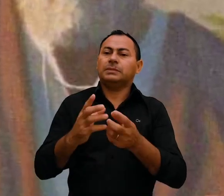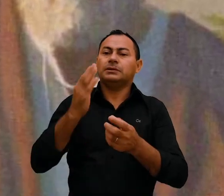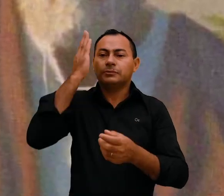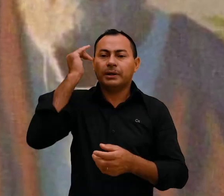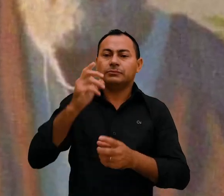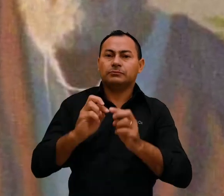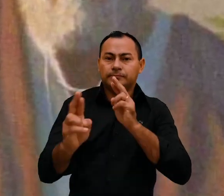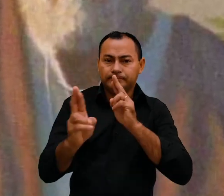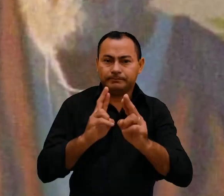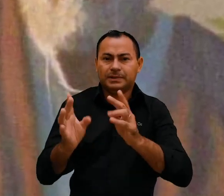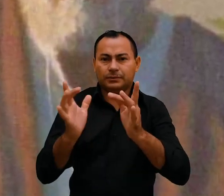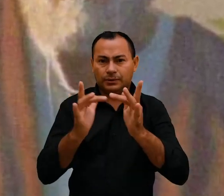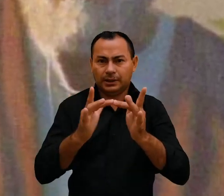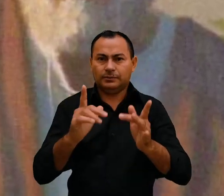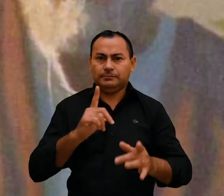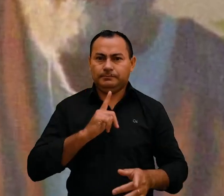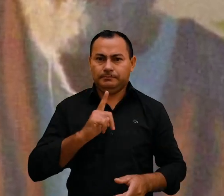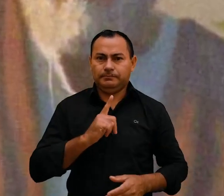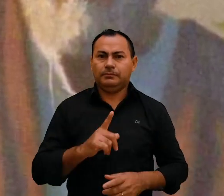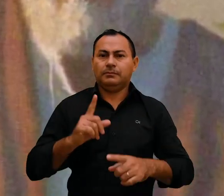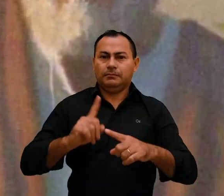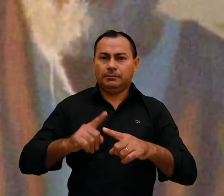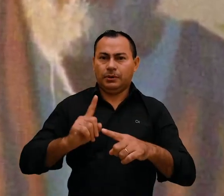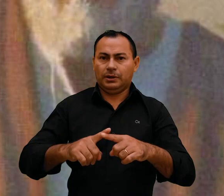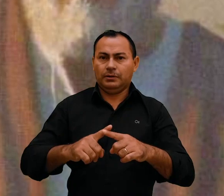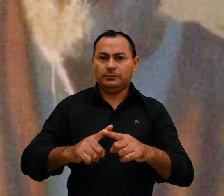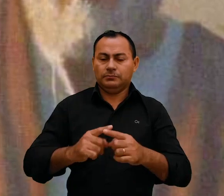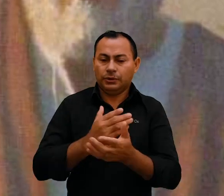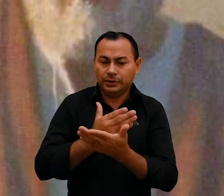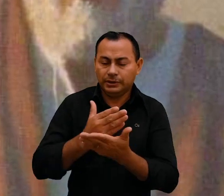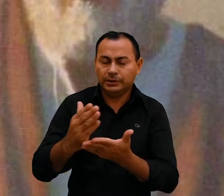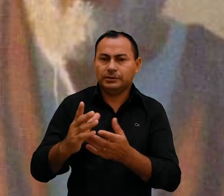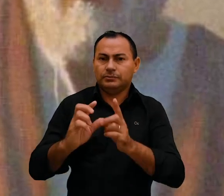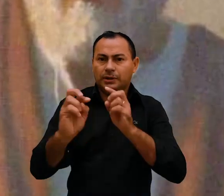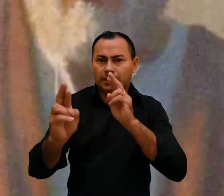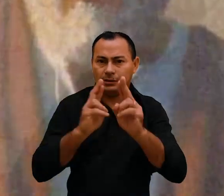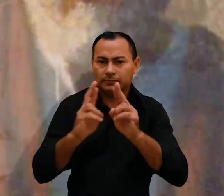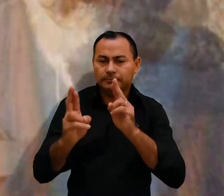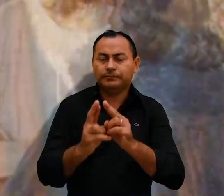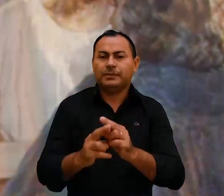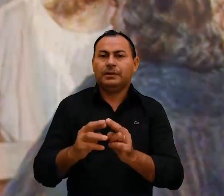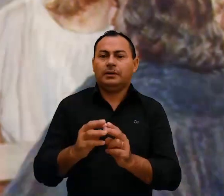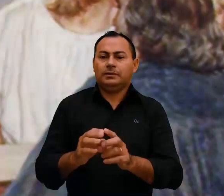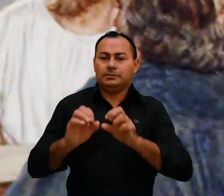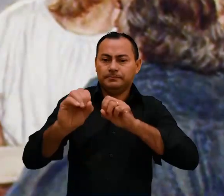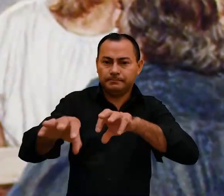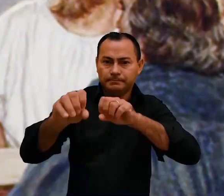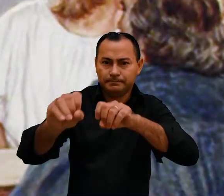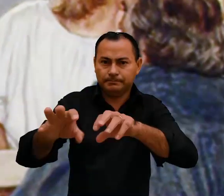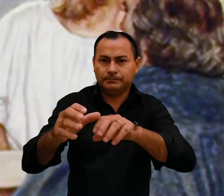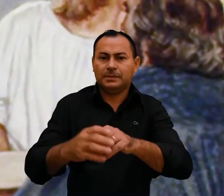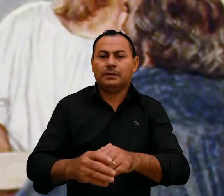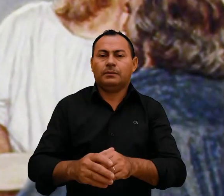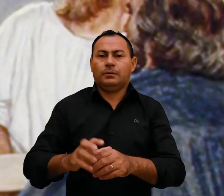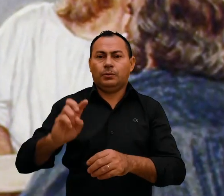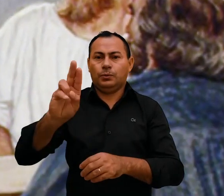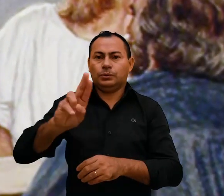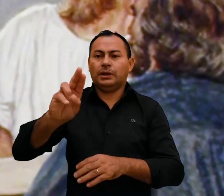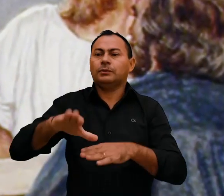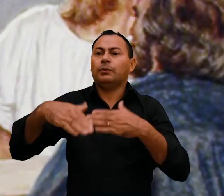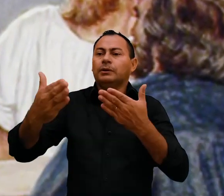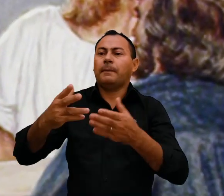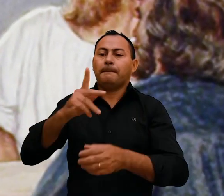por causa do tipo de relacionamento que eles tinham e porque o princípio relacional de educação